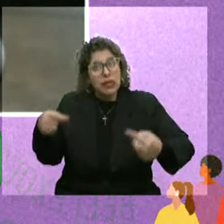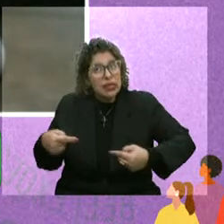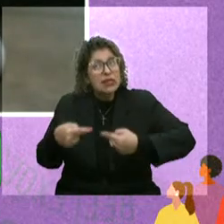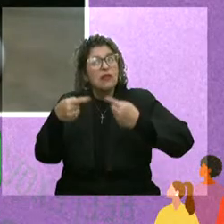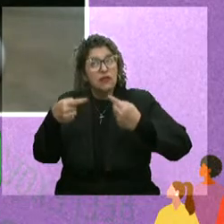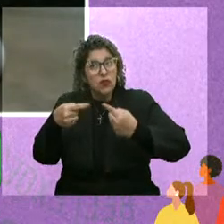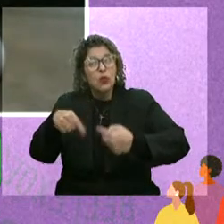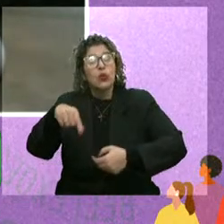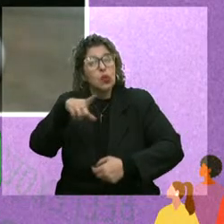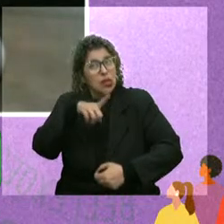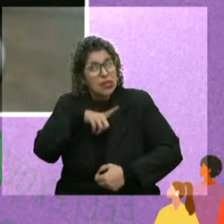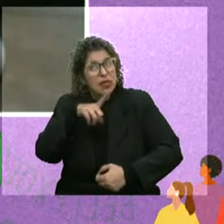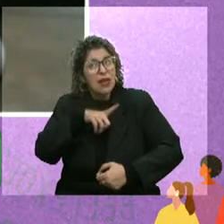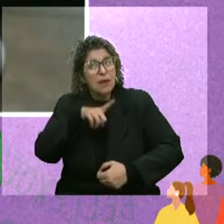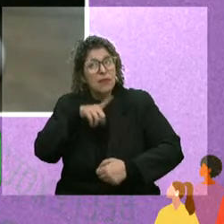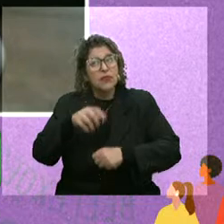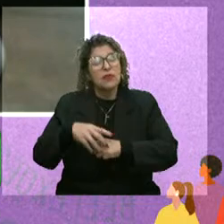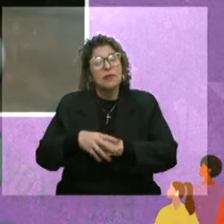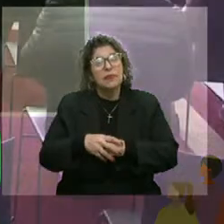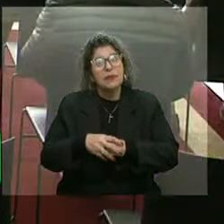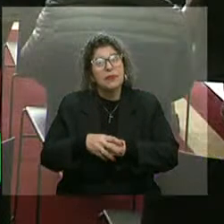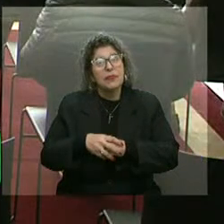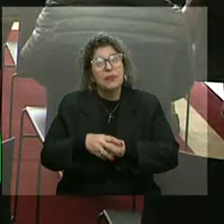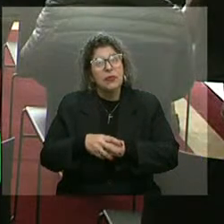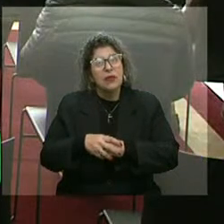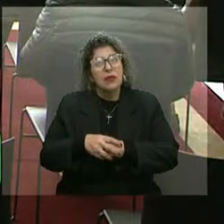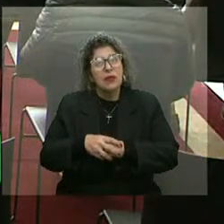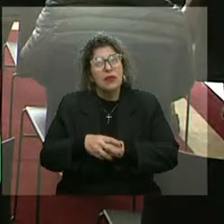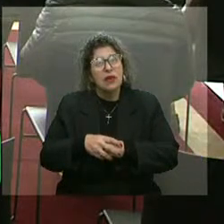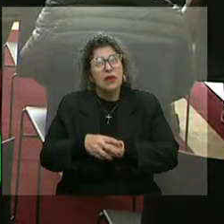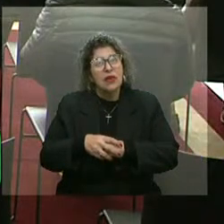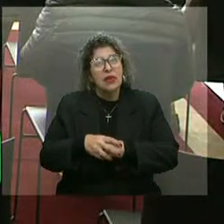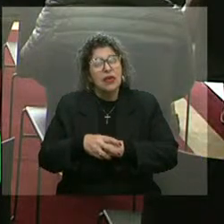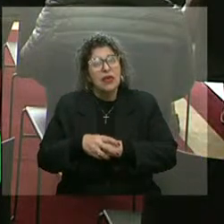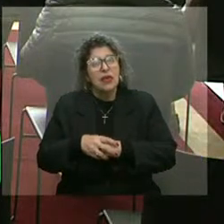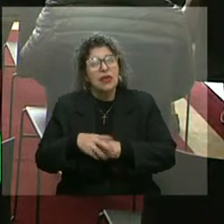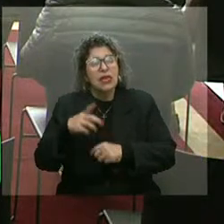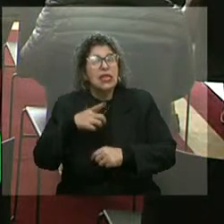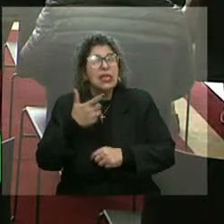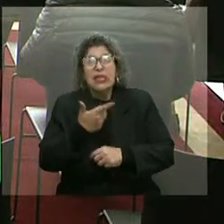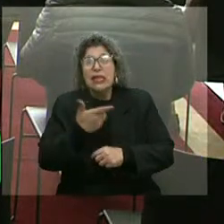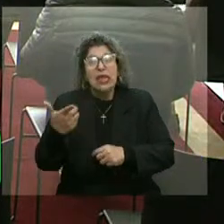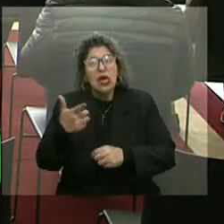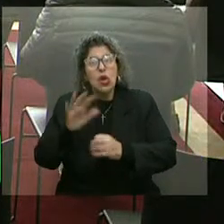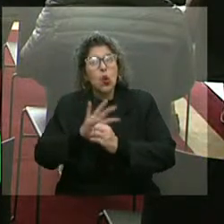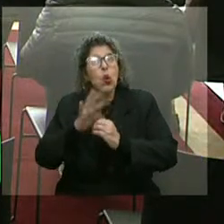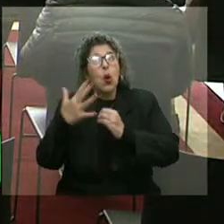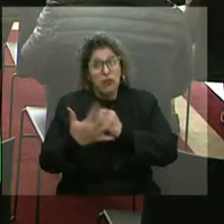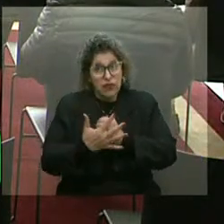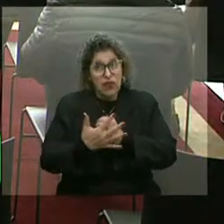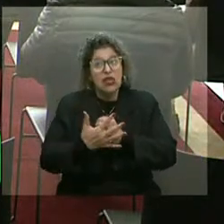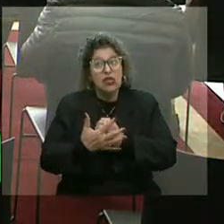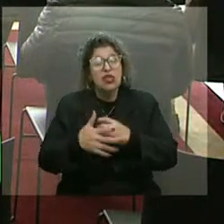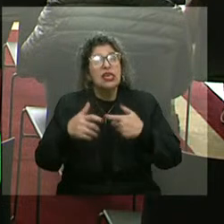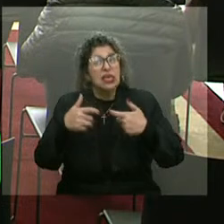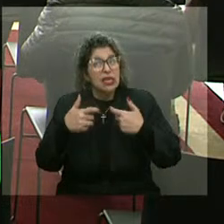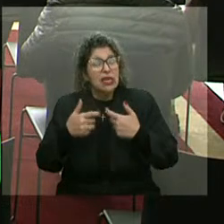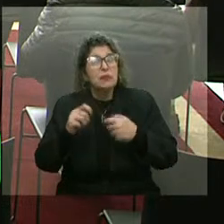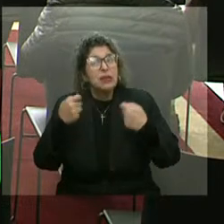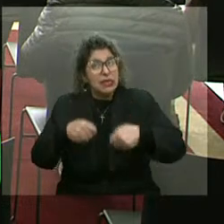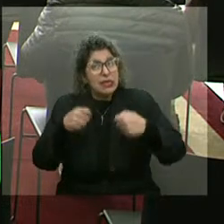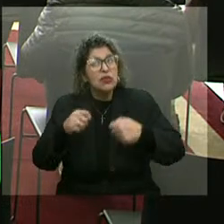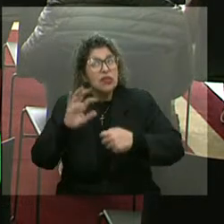caro presidente Gabriel, que é as questões não-Covid que ficaram para trás e que precisam ser